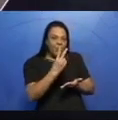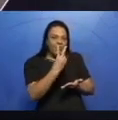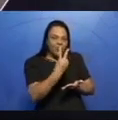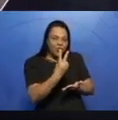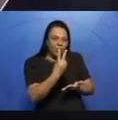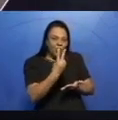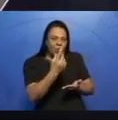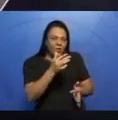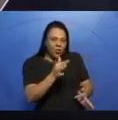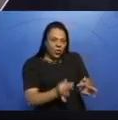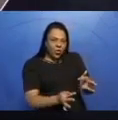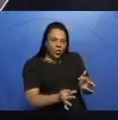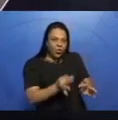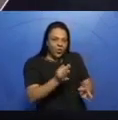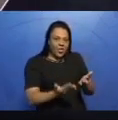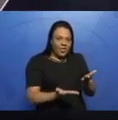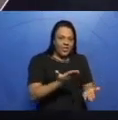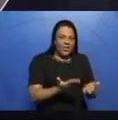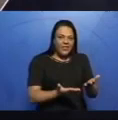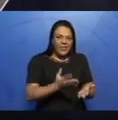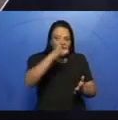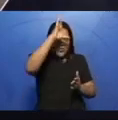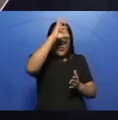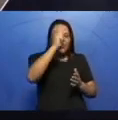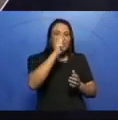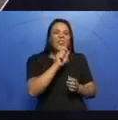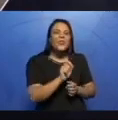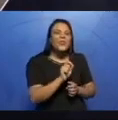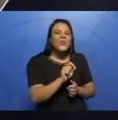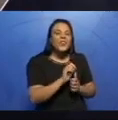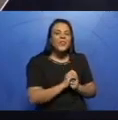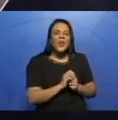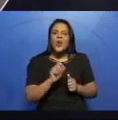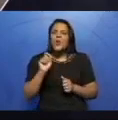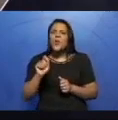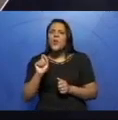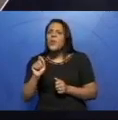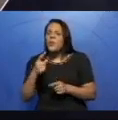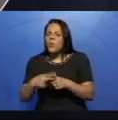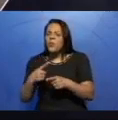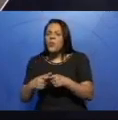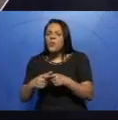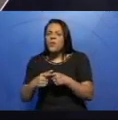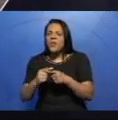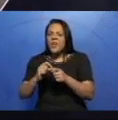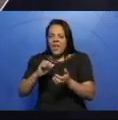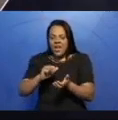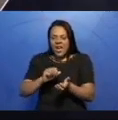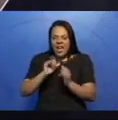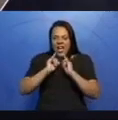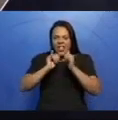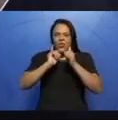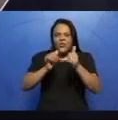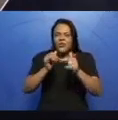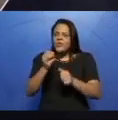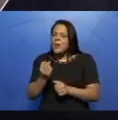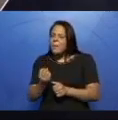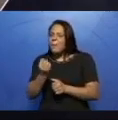Do ponto de vista da galinha, por que será que a notícia que ela dá é boa? Quando ela diz que que